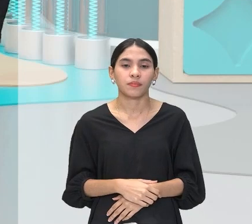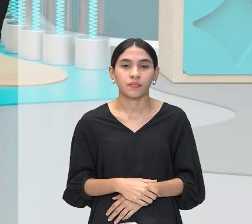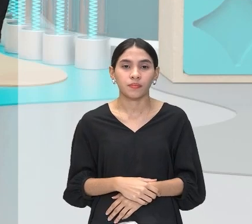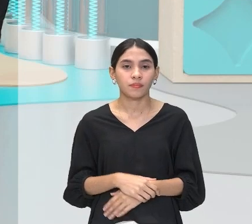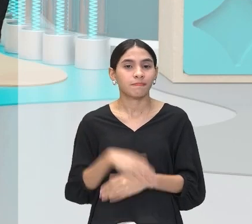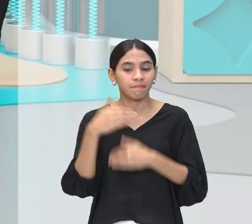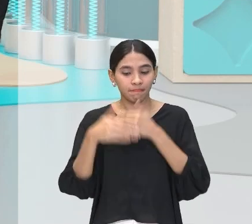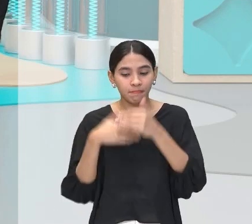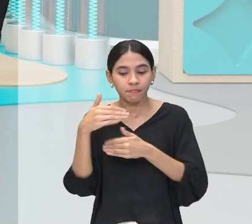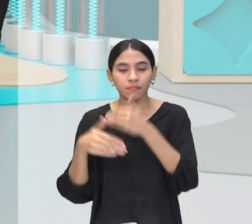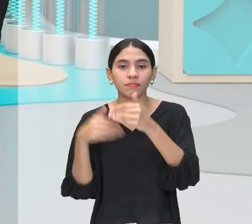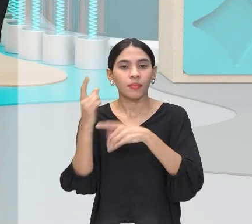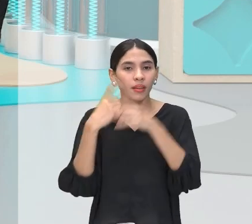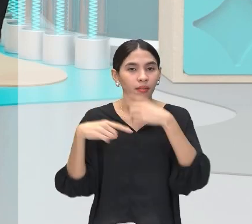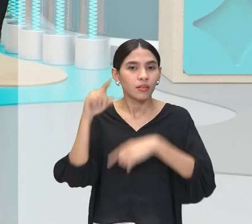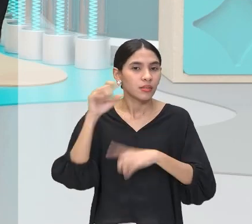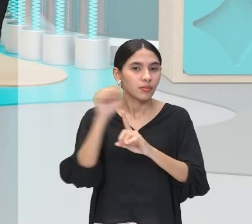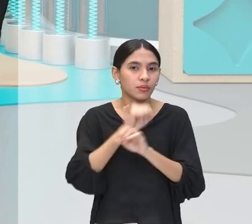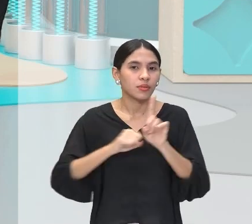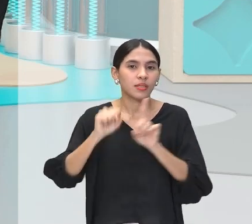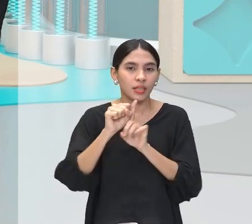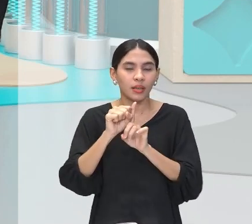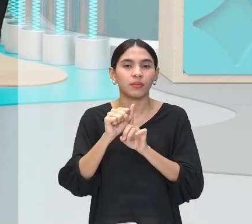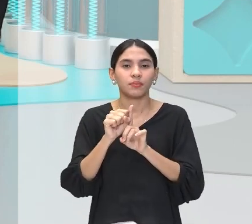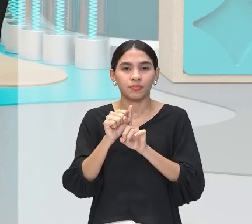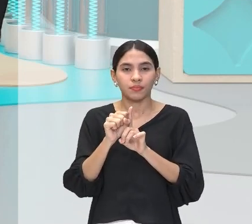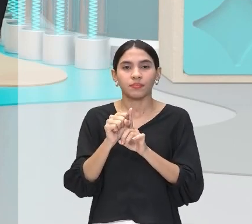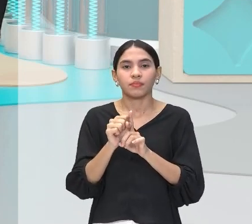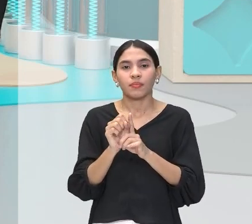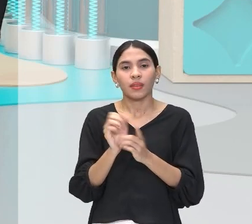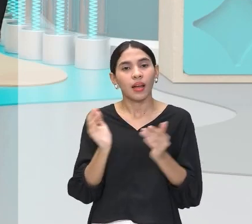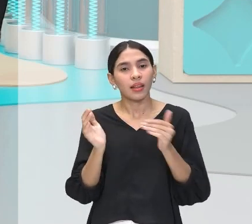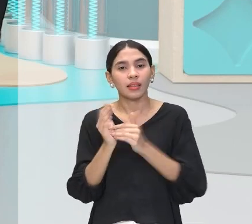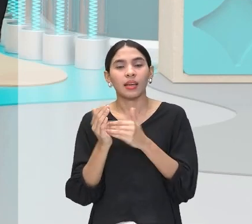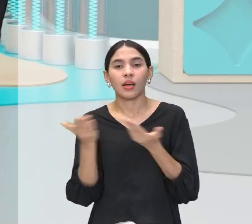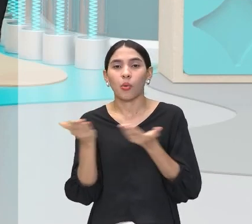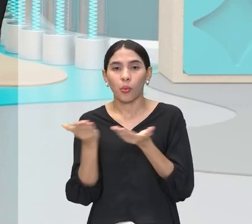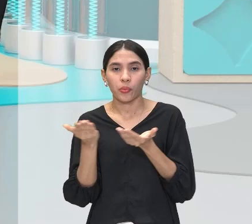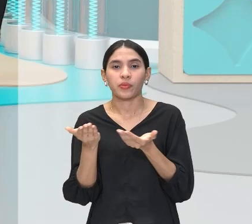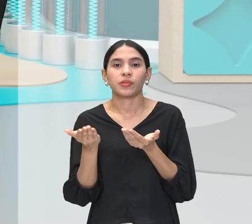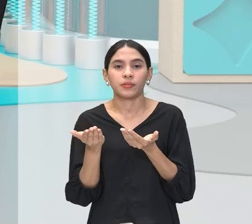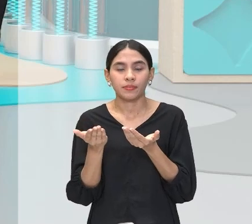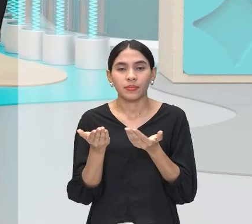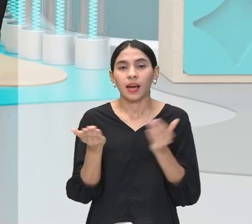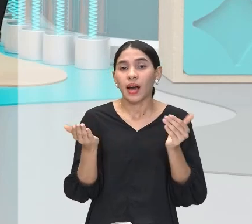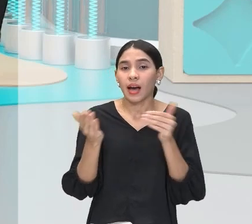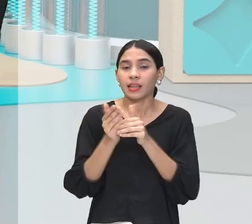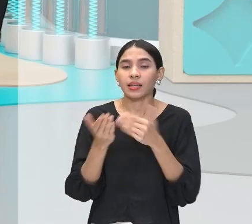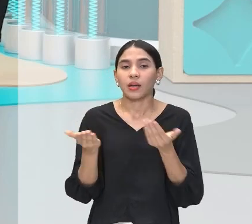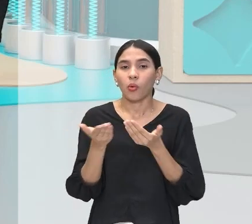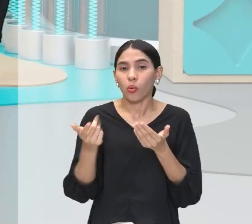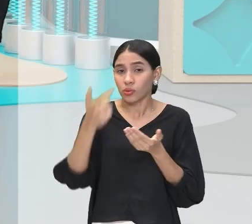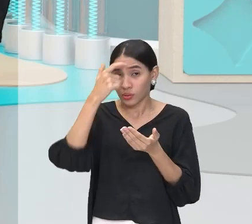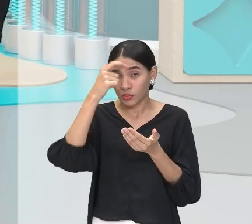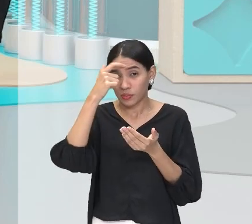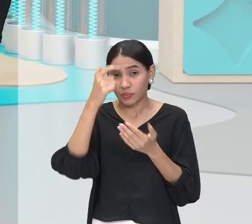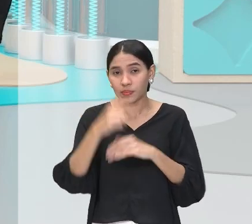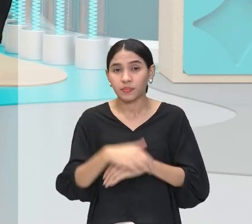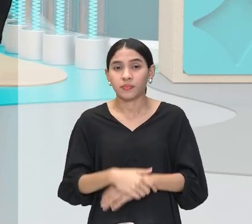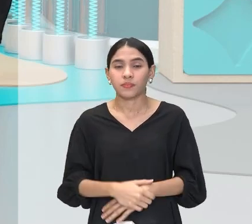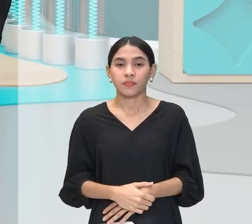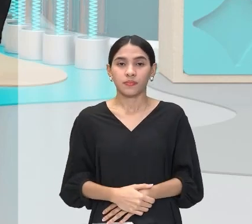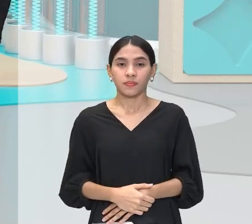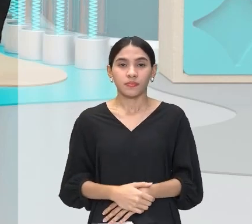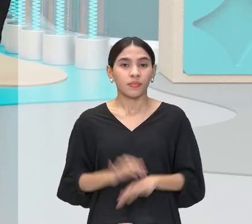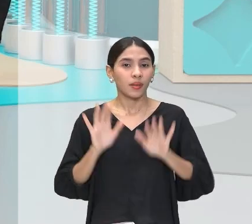uma evolução social até este tempo atual, até este entendimento atual. Mas